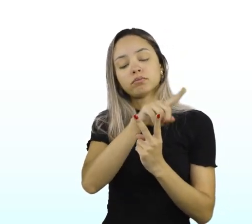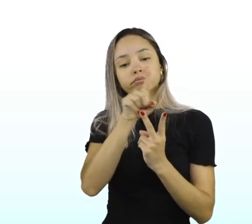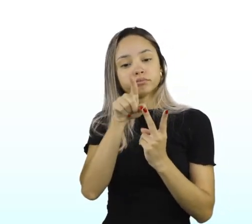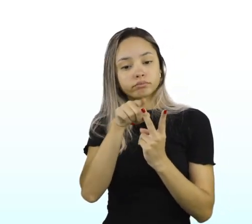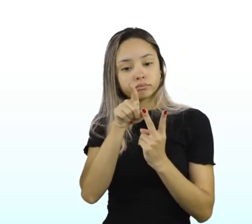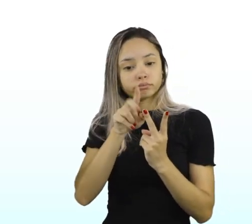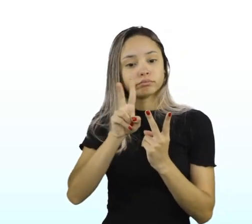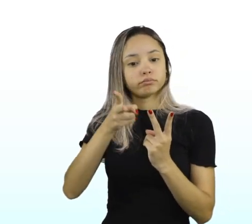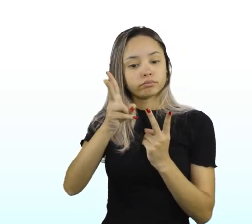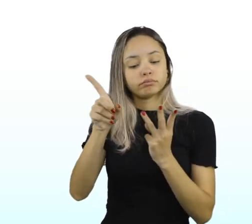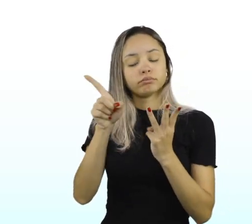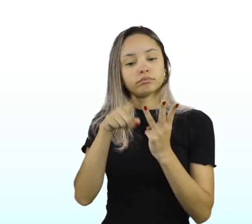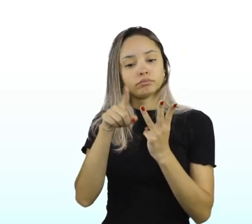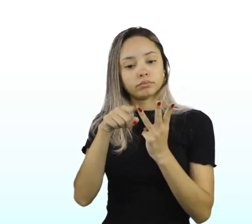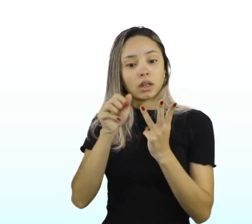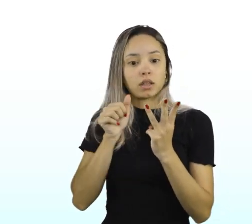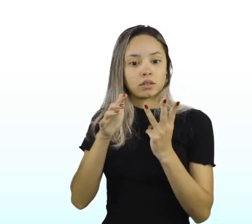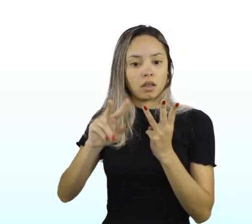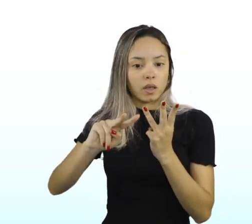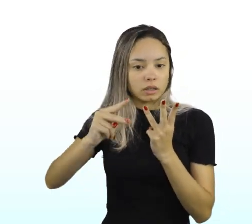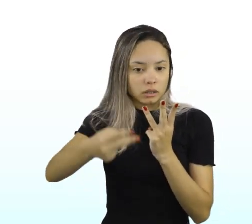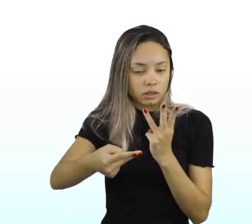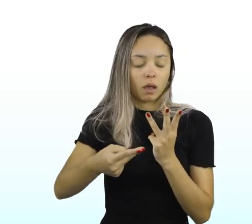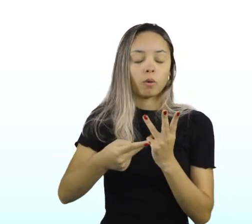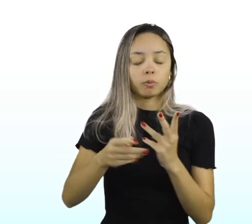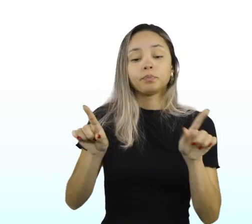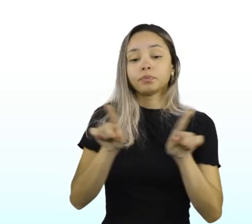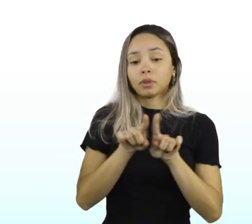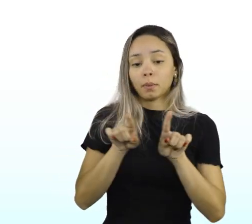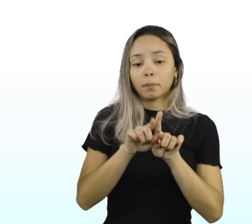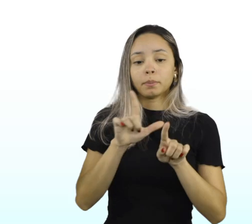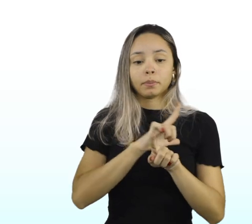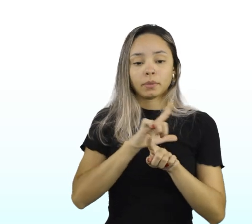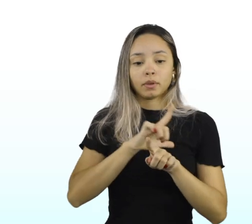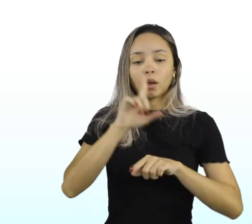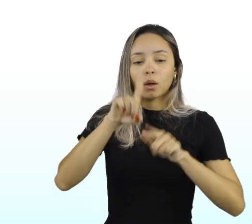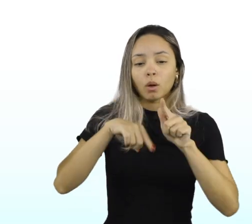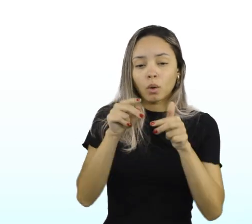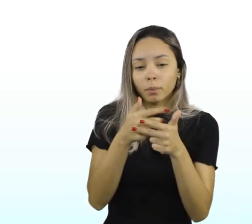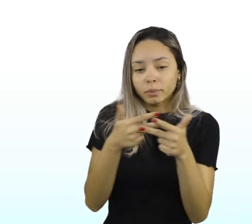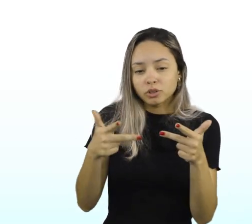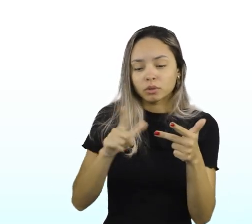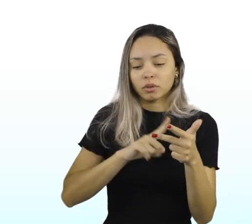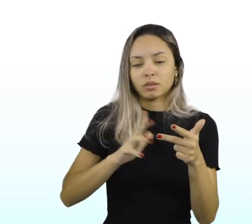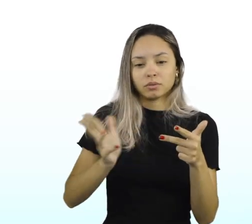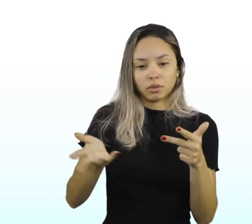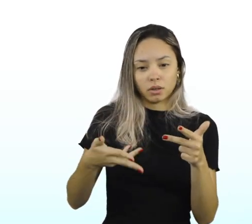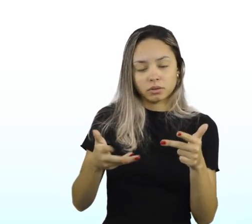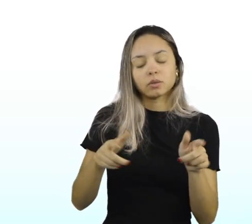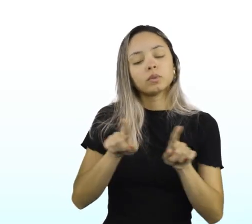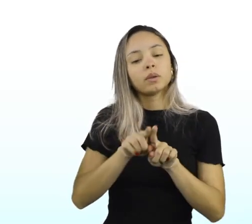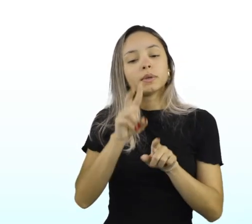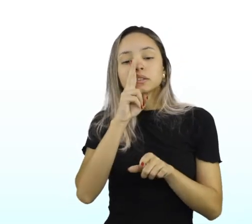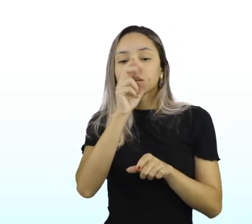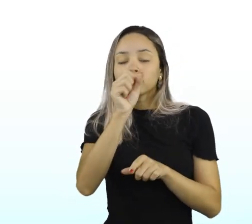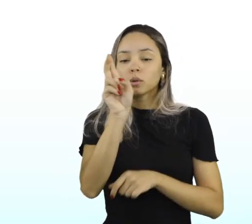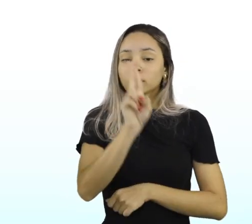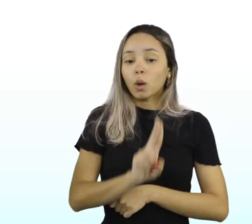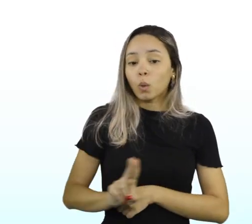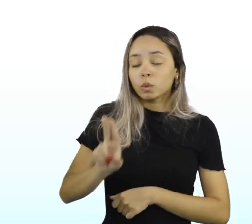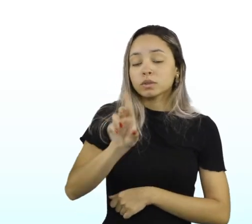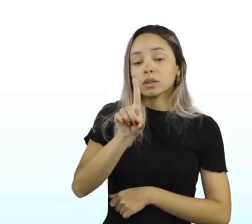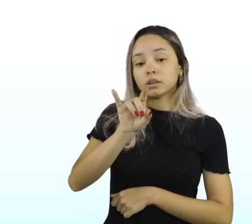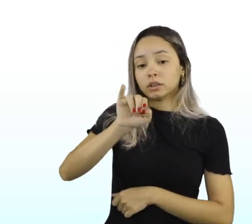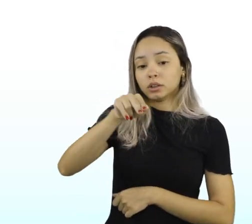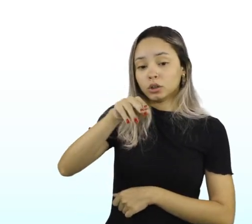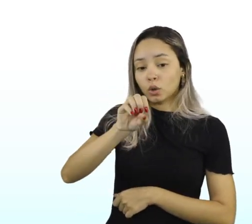terceira lei, ação e reação. Vimos que força é a interação aplicada nos objetos que gera uma aceleração e que essa força ela usa o